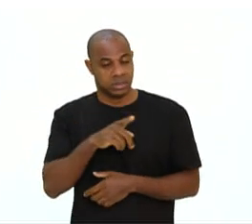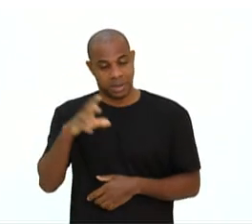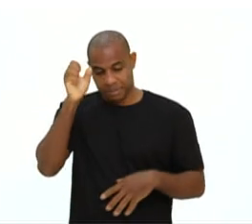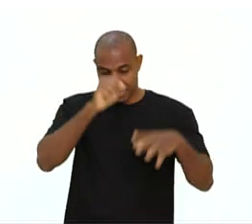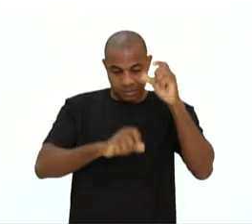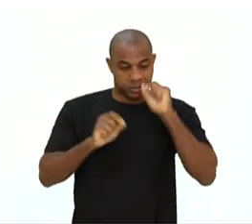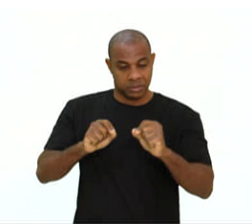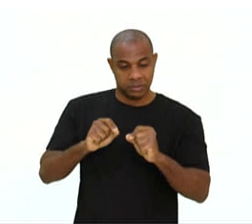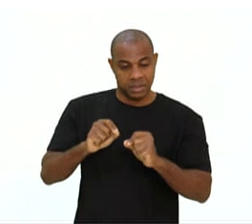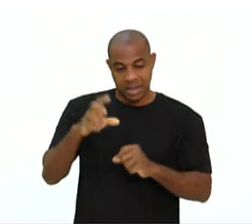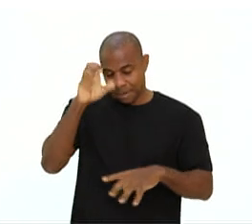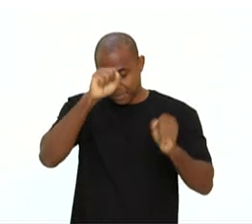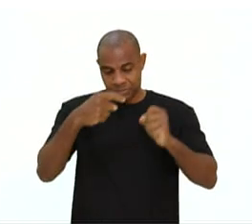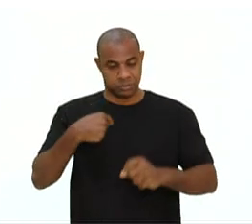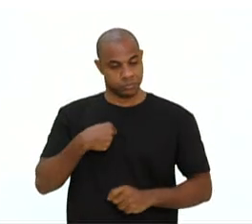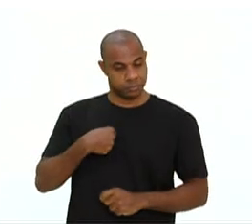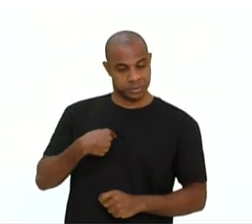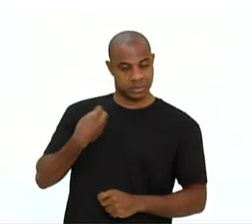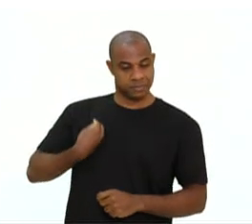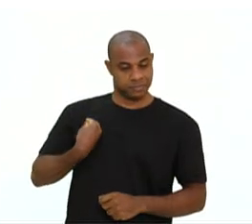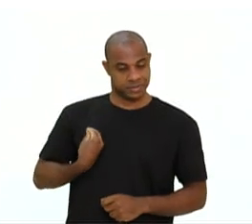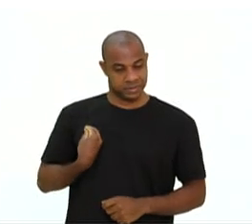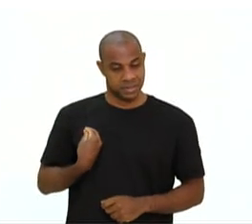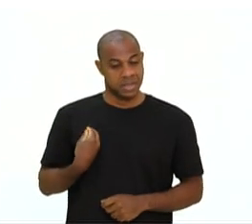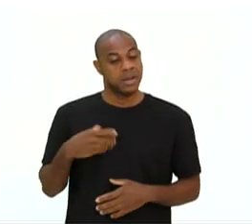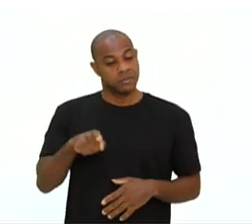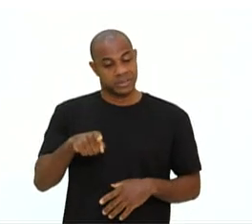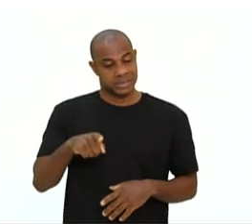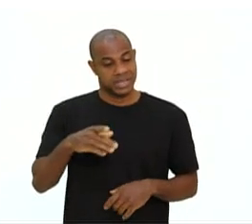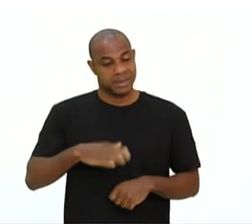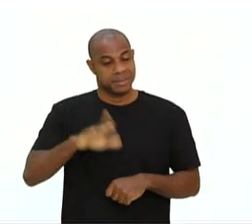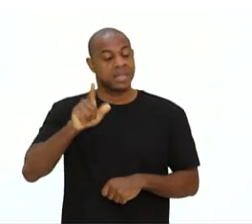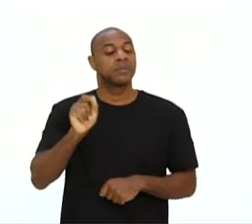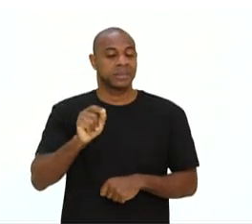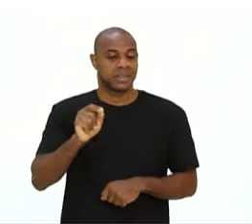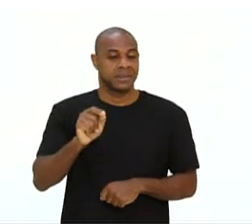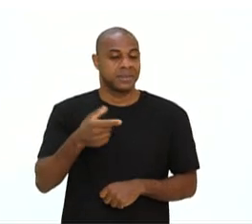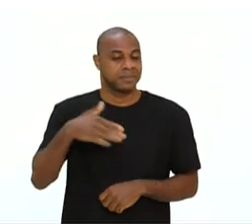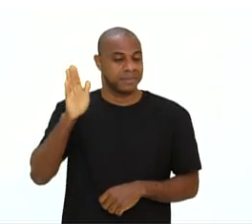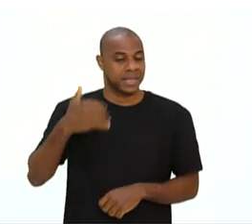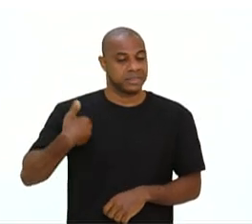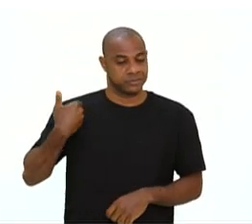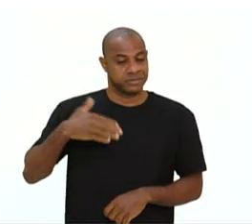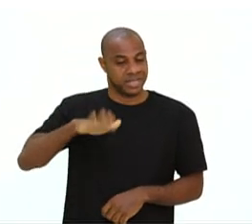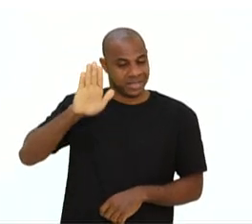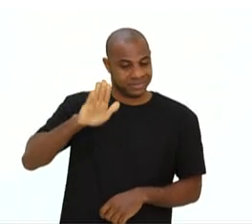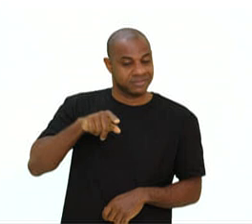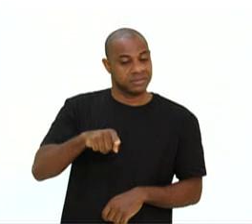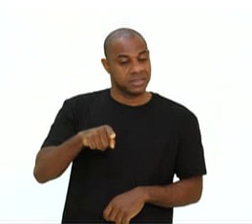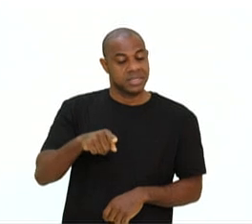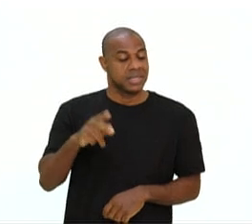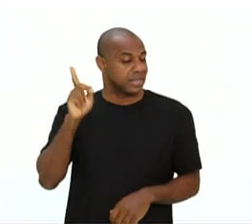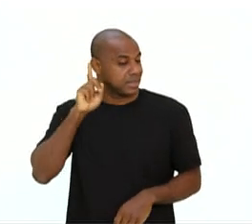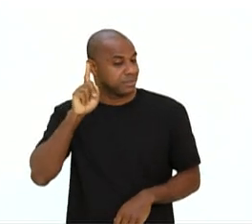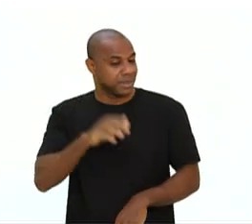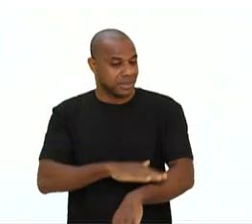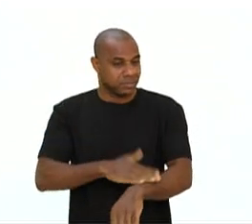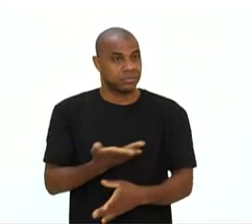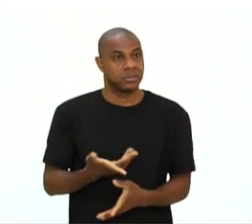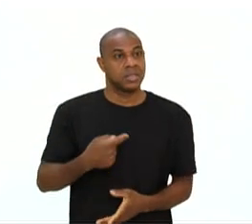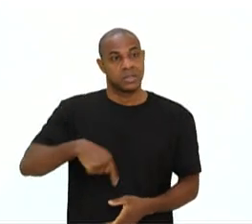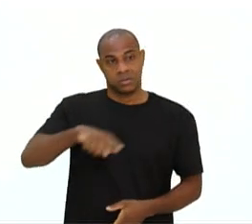aprende sobre mim, embora você seja mais velho e branco, e de alguma forma estamos